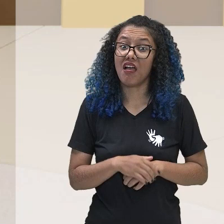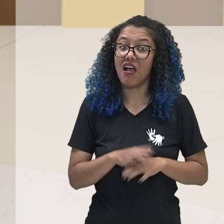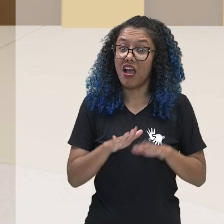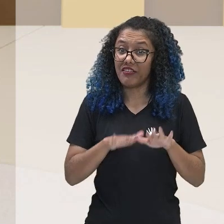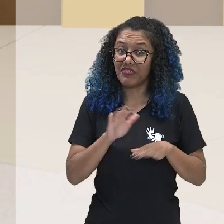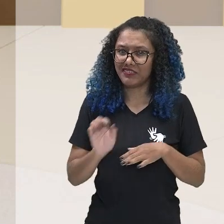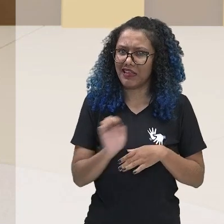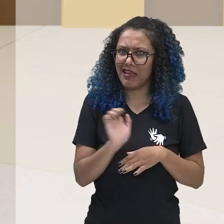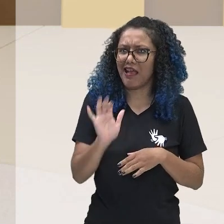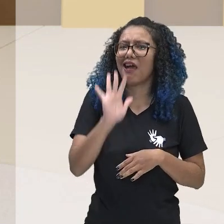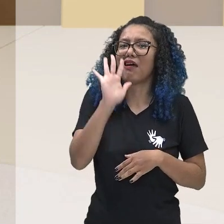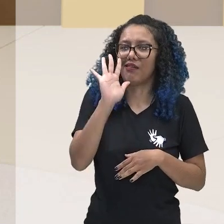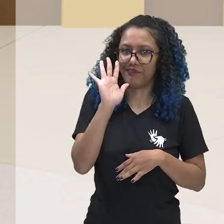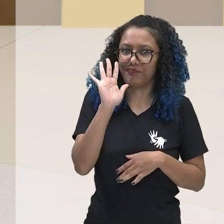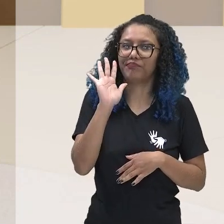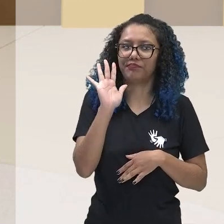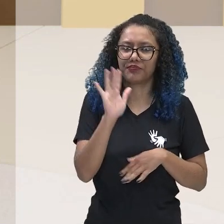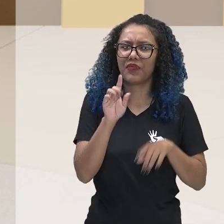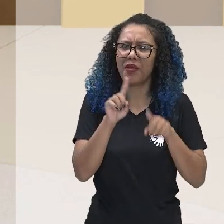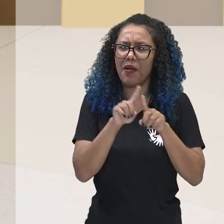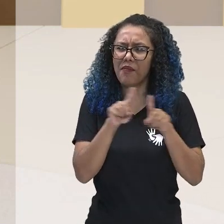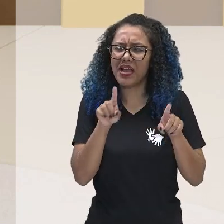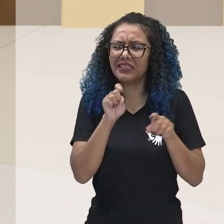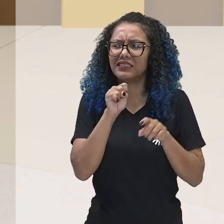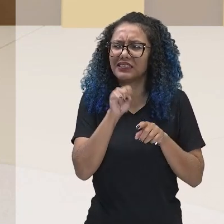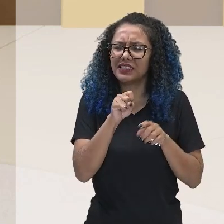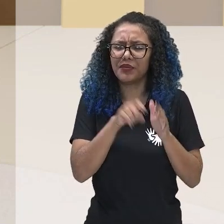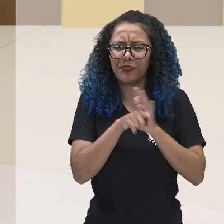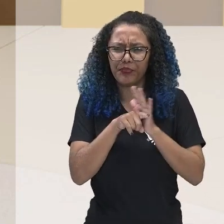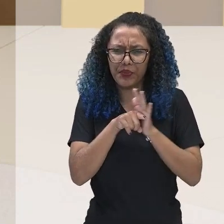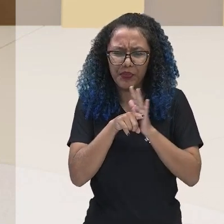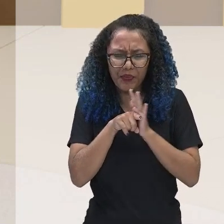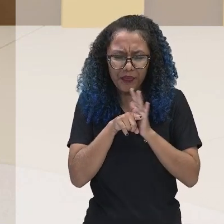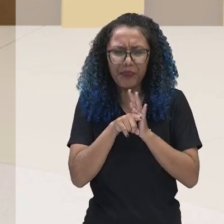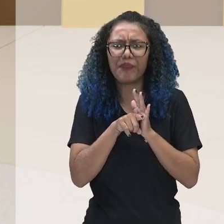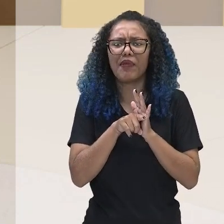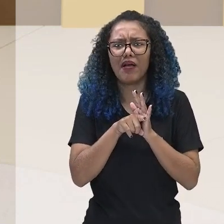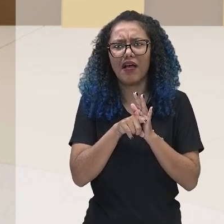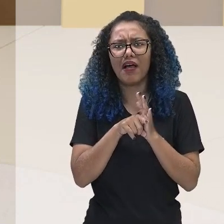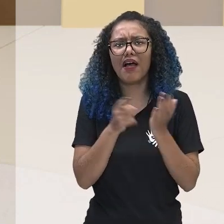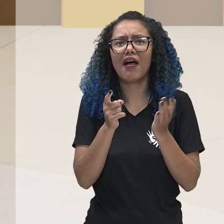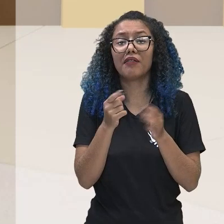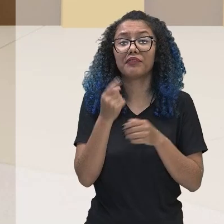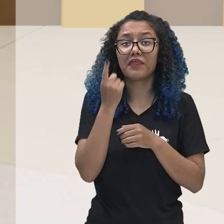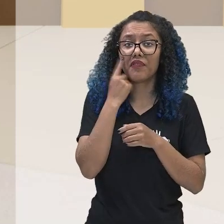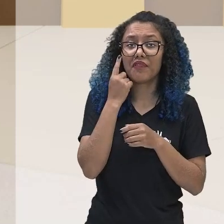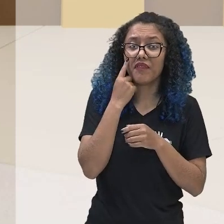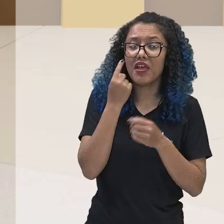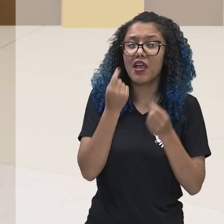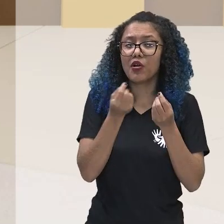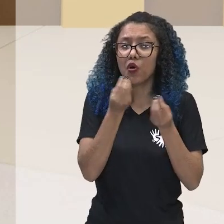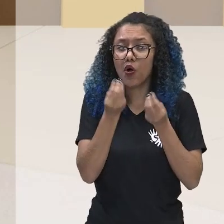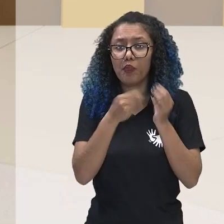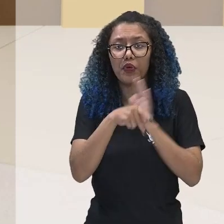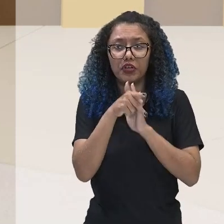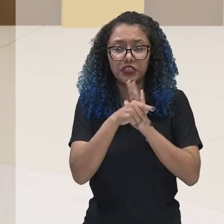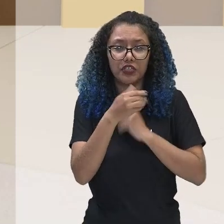mas pesquisando, buscando esses incentivos do governo, a gente consegue